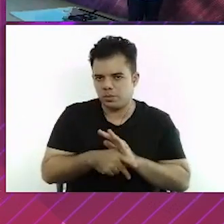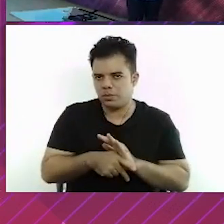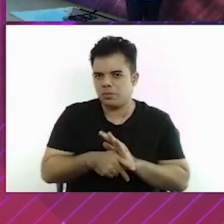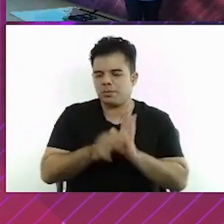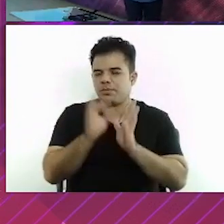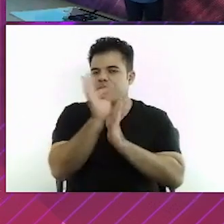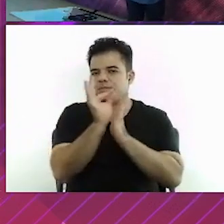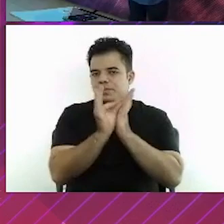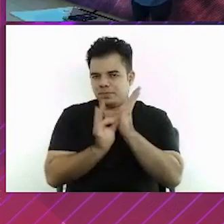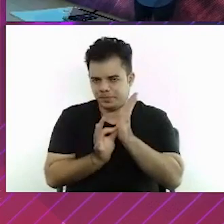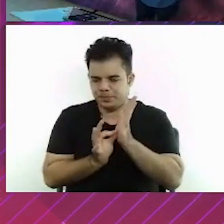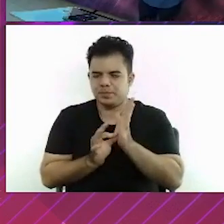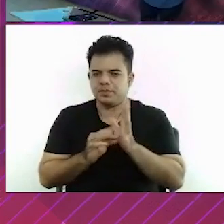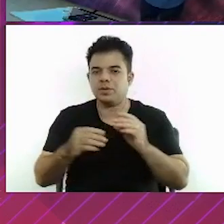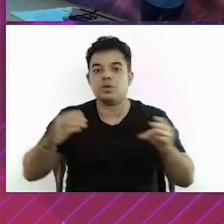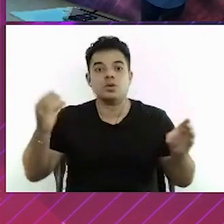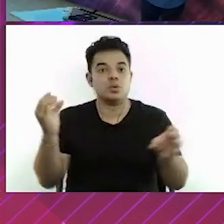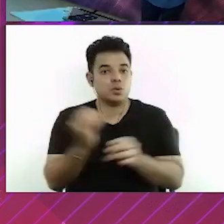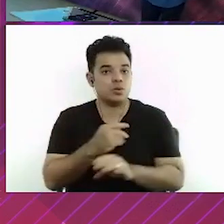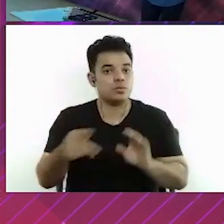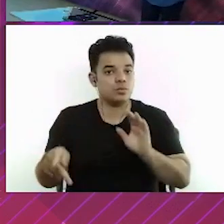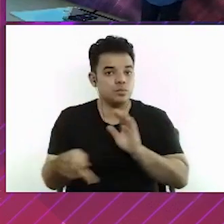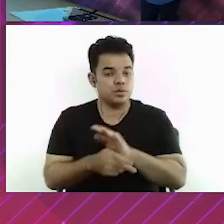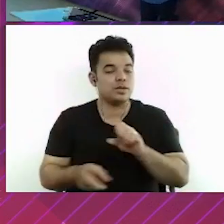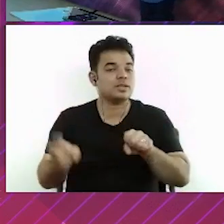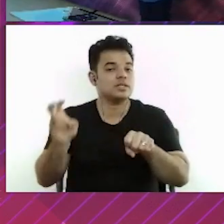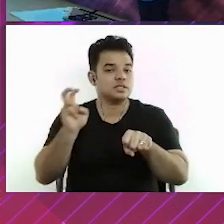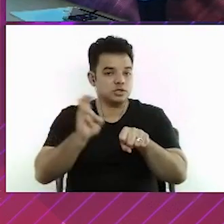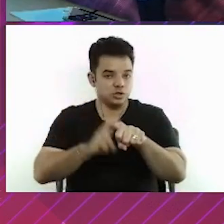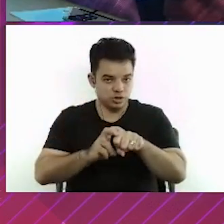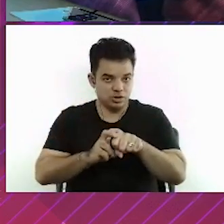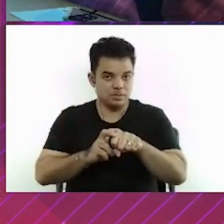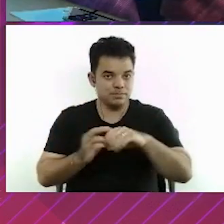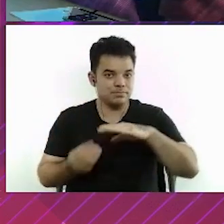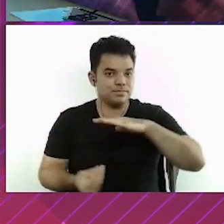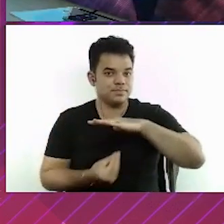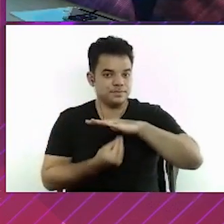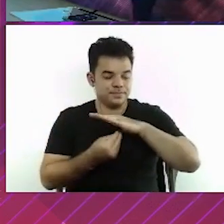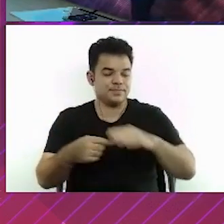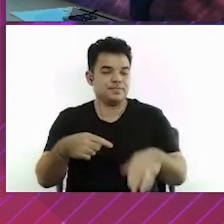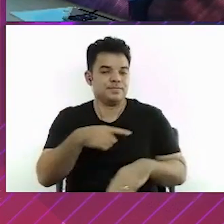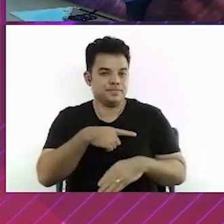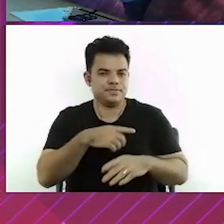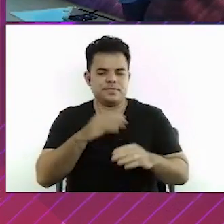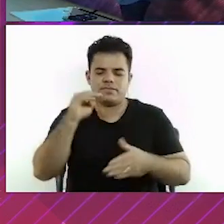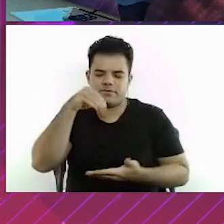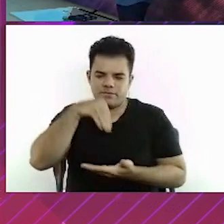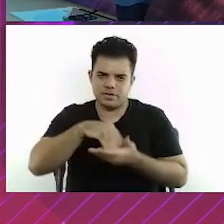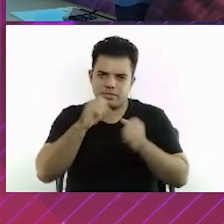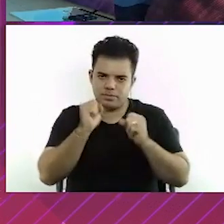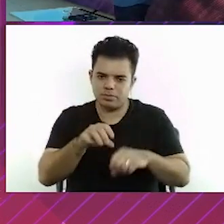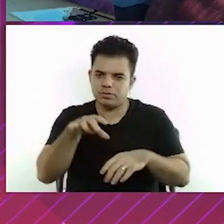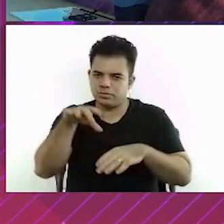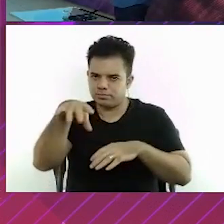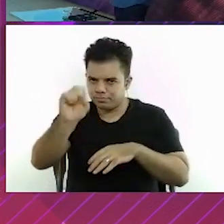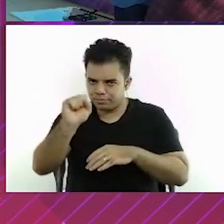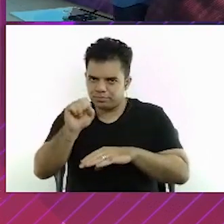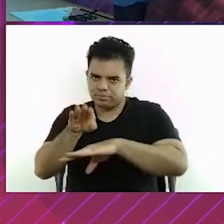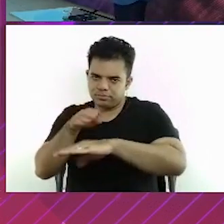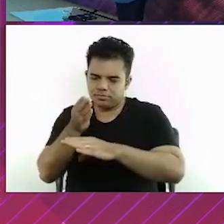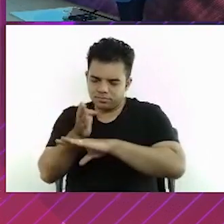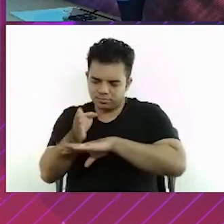código completo está disponível em um repositório no GitHub, que eu vou disponibilizar ao final da apresentação, e quem quiser pode pegar. Os exemplos aqui estão